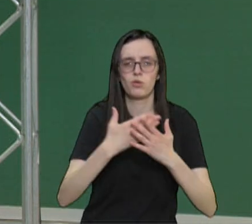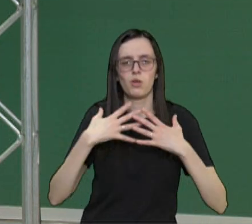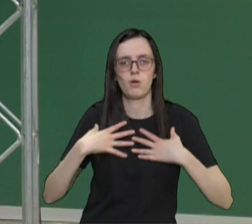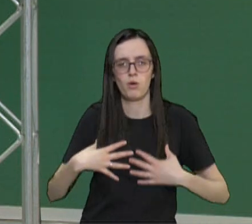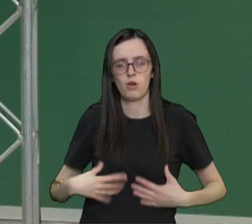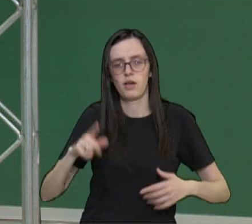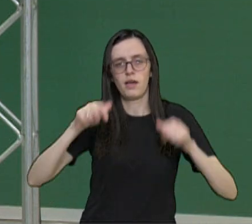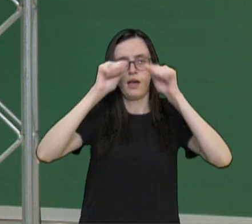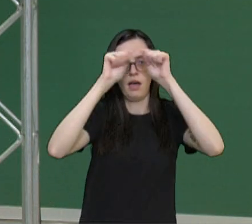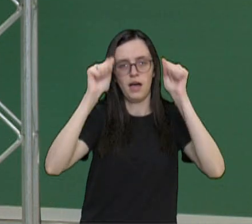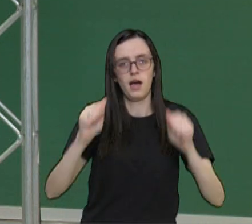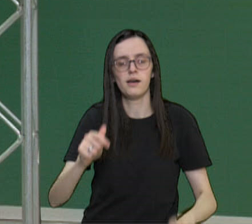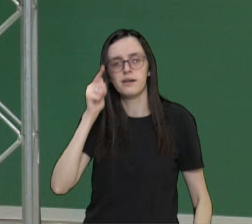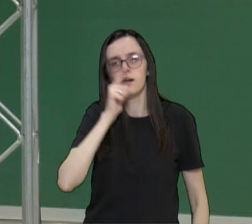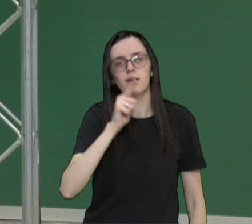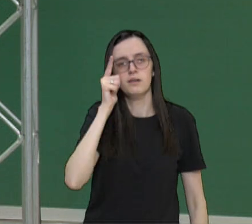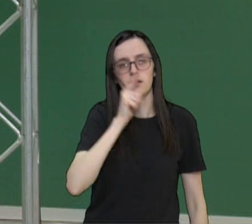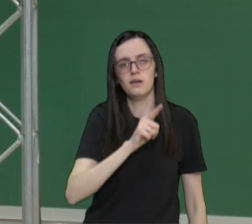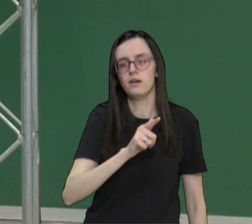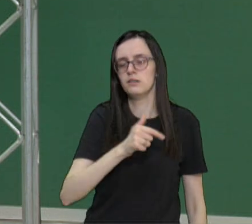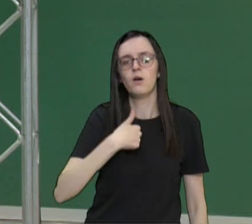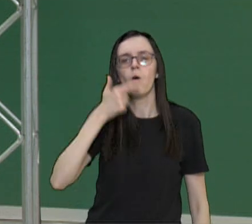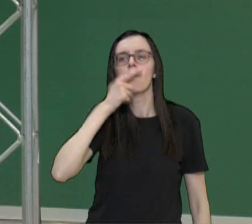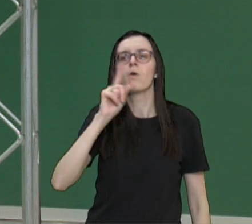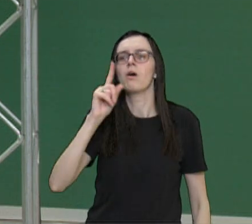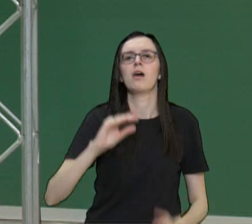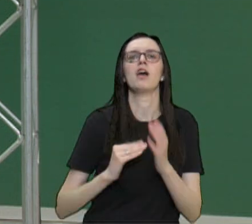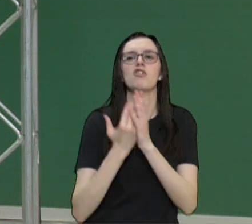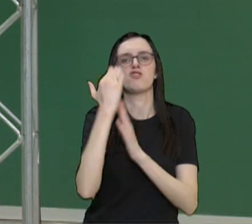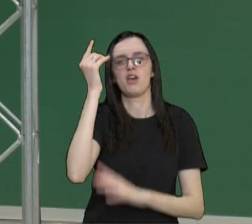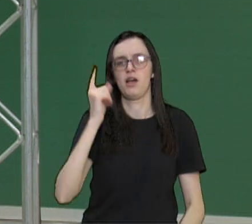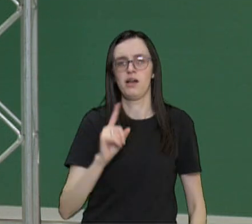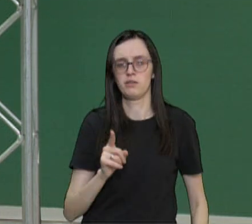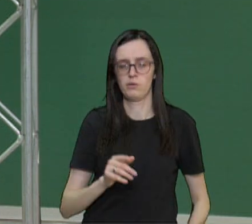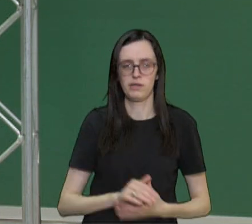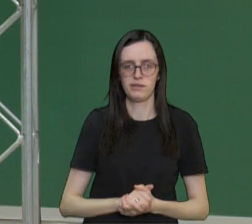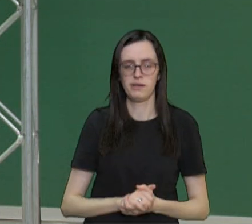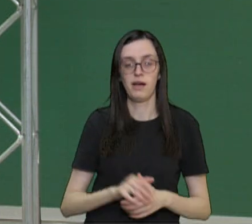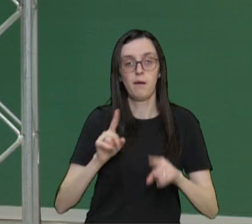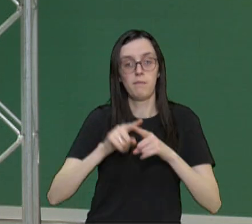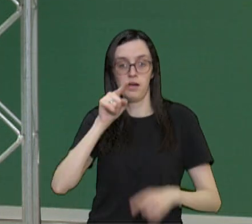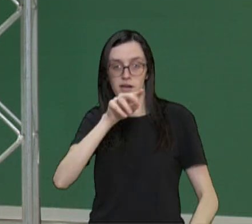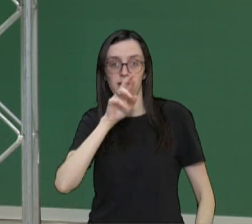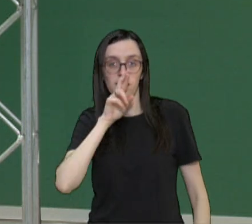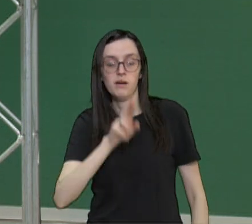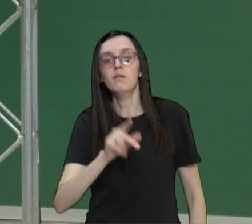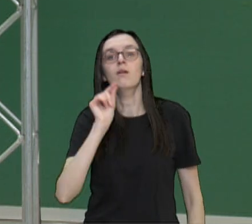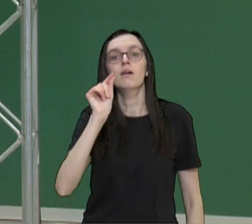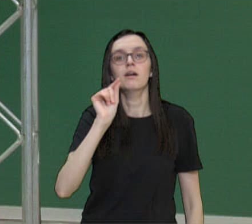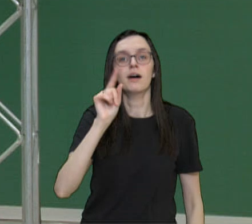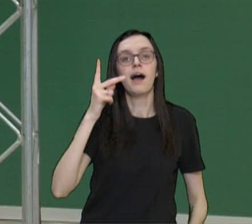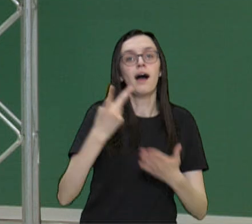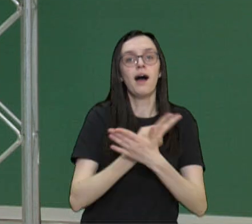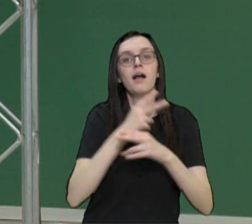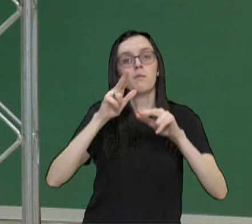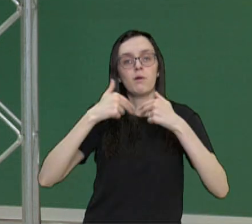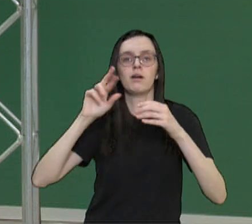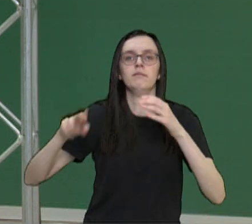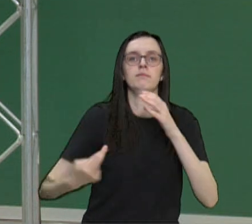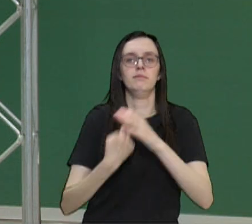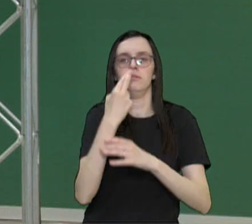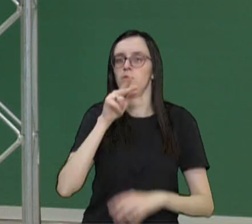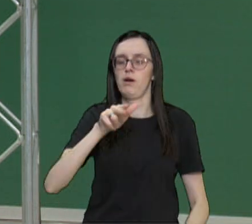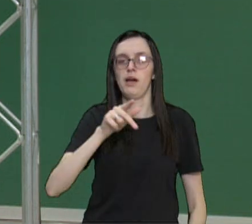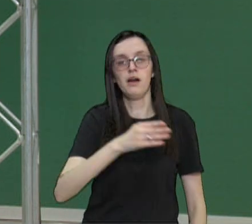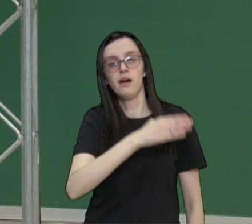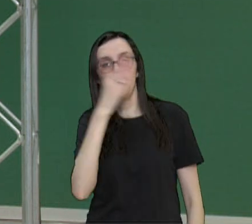a anatomia. Ele não ia fazer nada exagerado, né? Então, essa resposta aqui já está errada por causa do Renascimento.